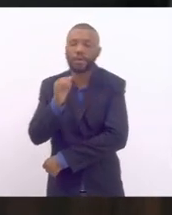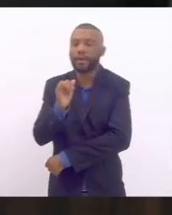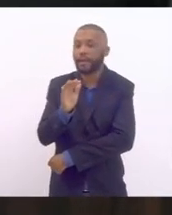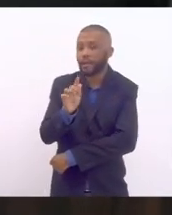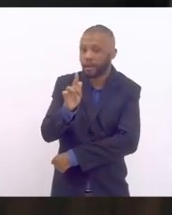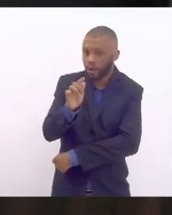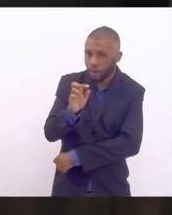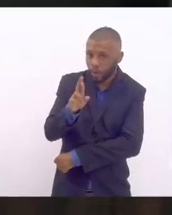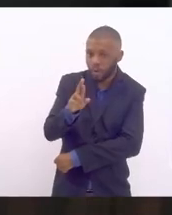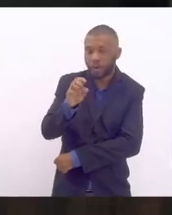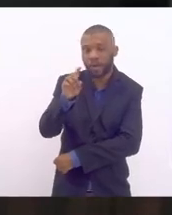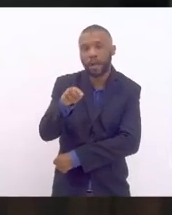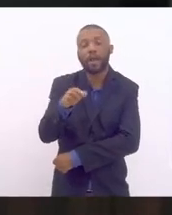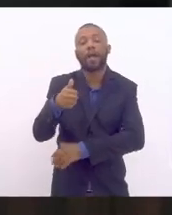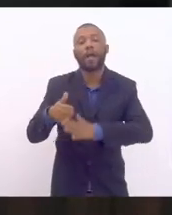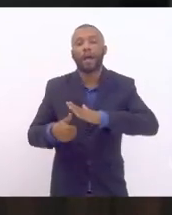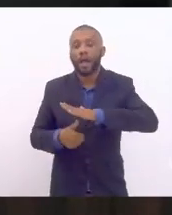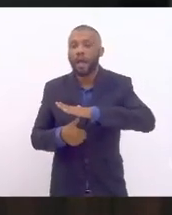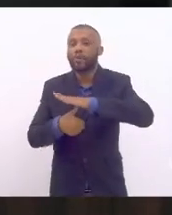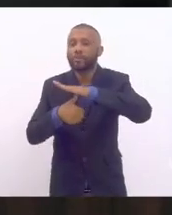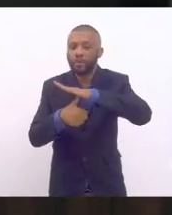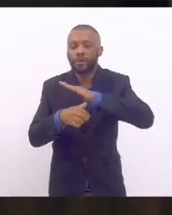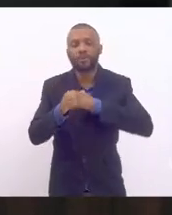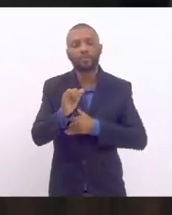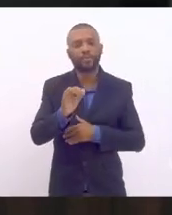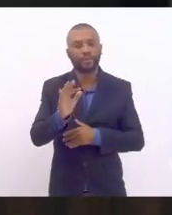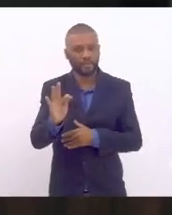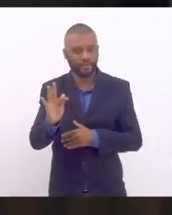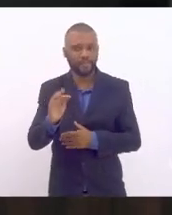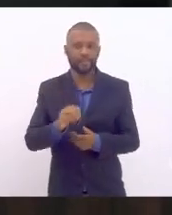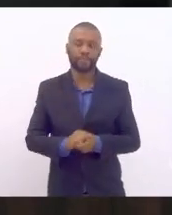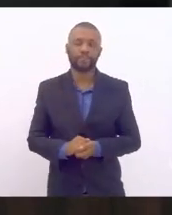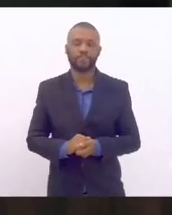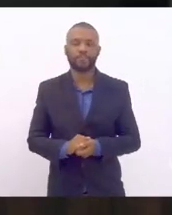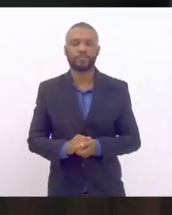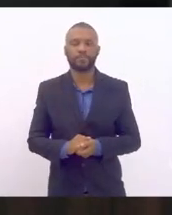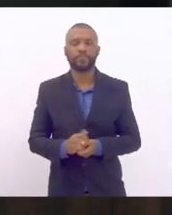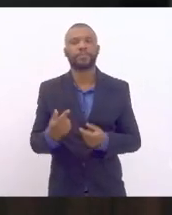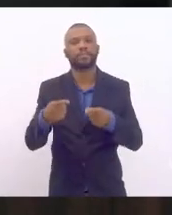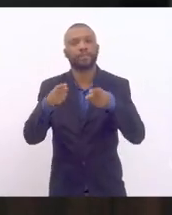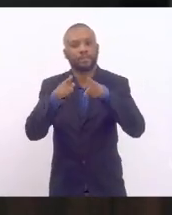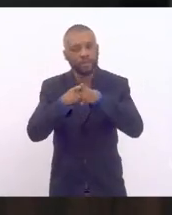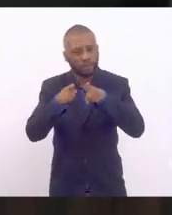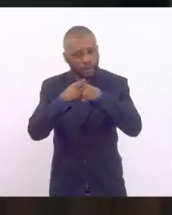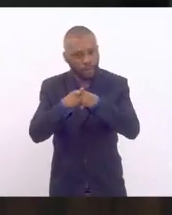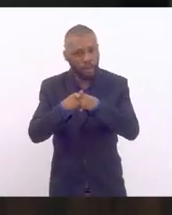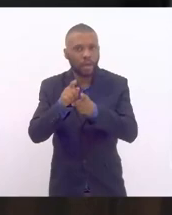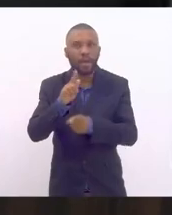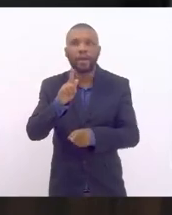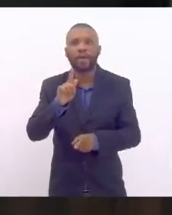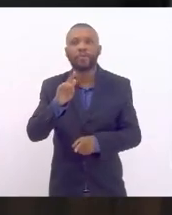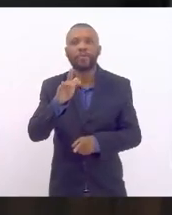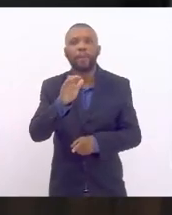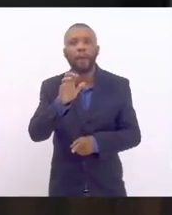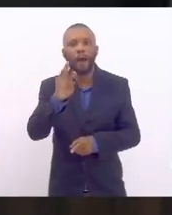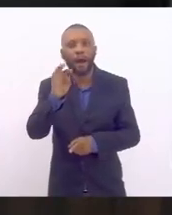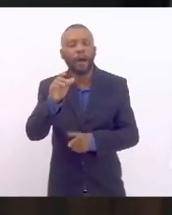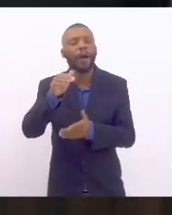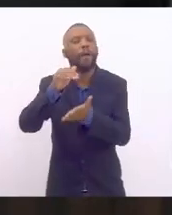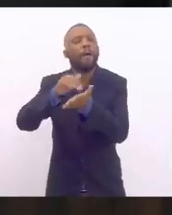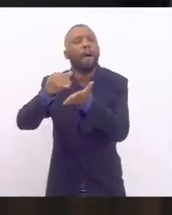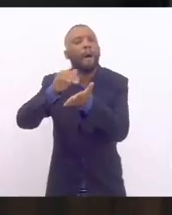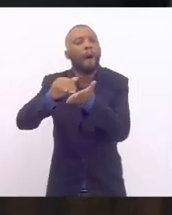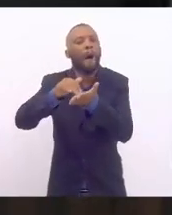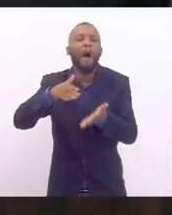pré reitor do Instituto Federal também Gilberto Filgueiras secretário de governo da Prefeitura de